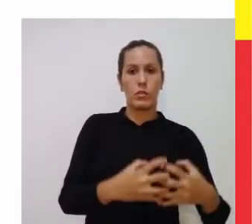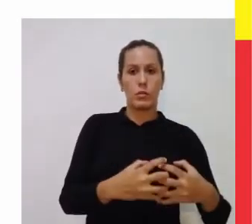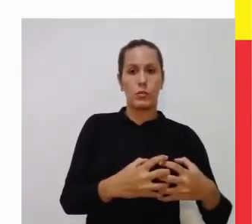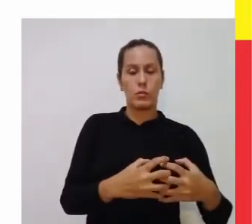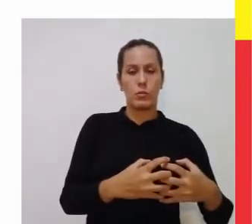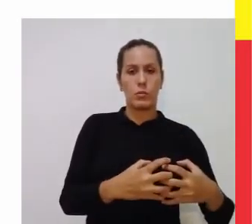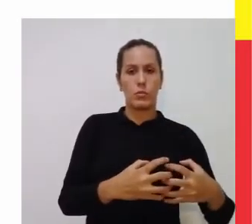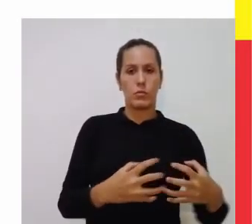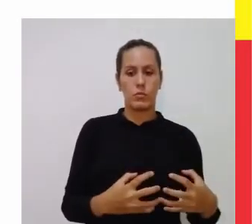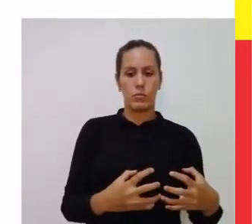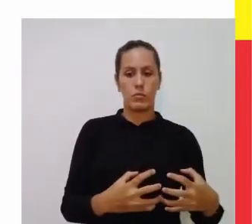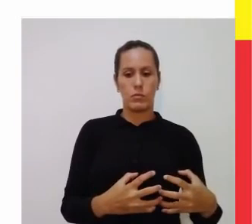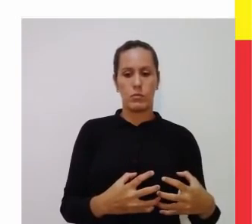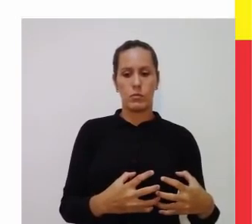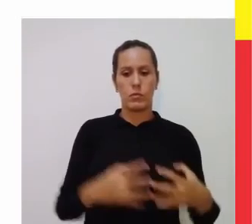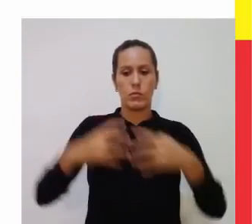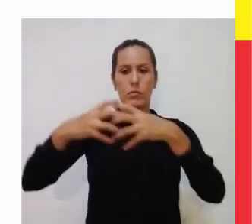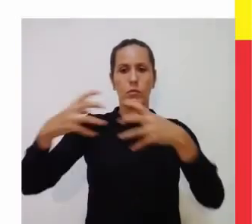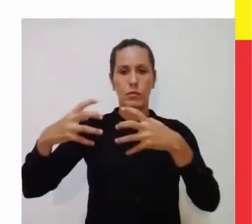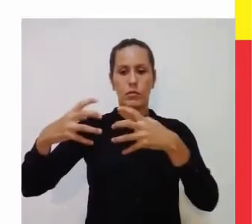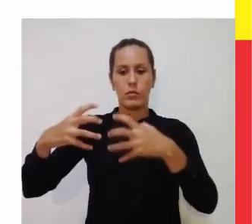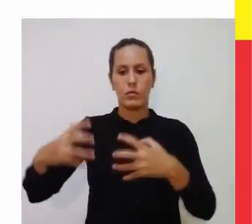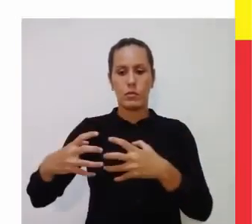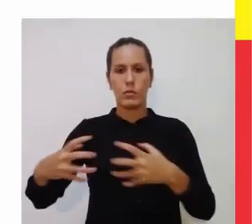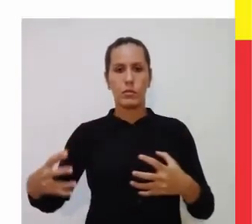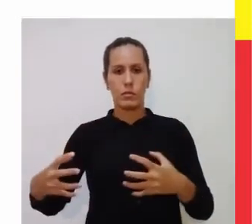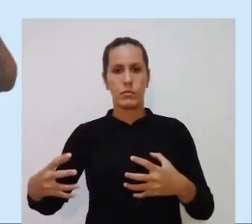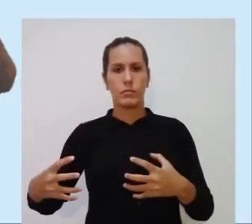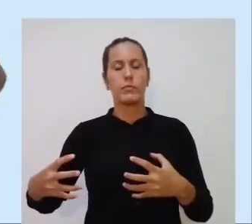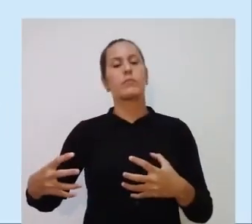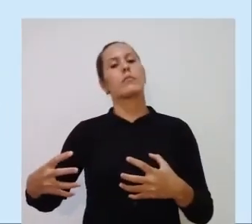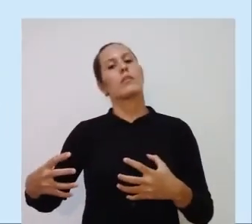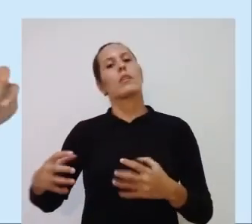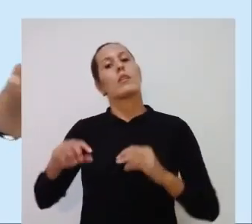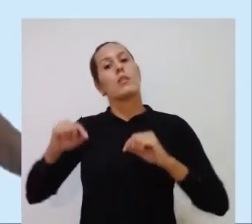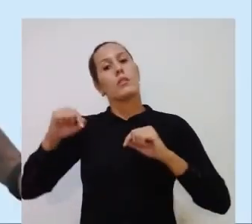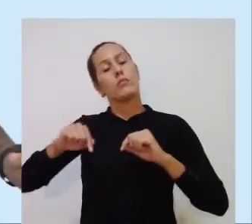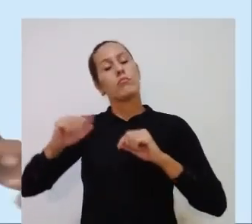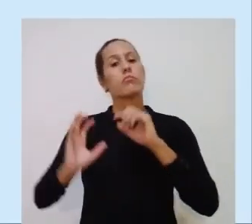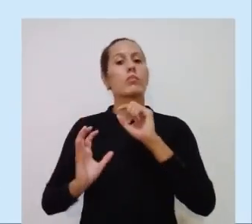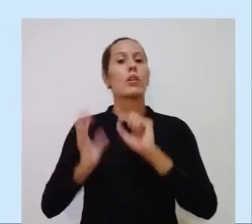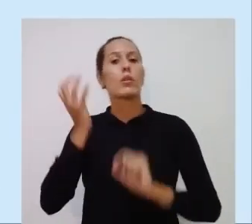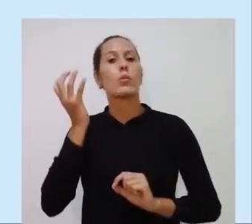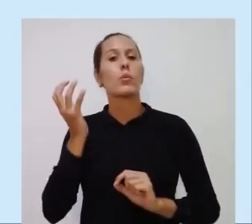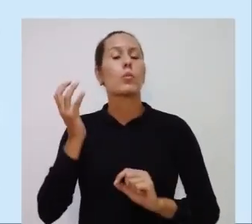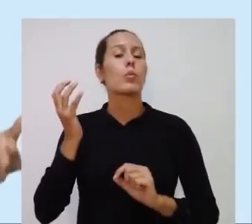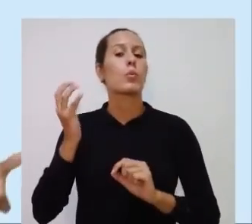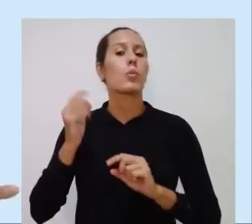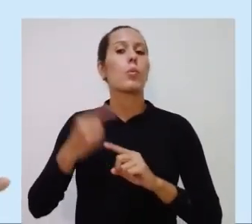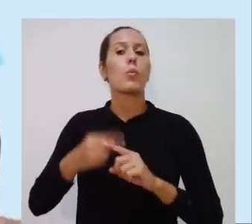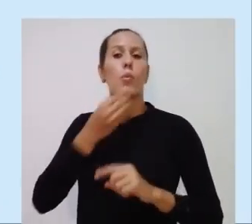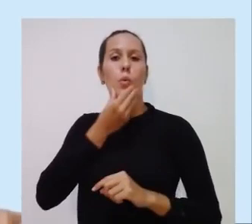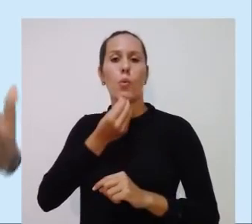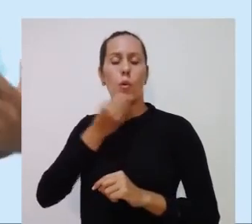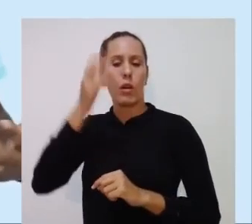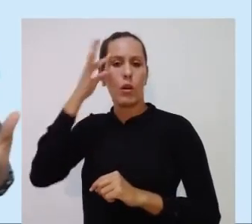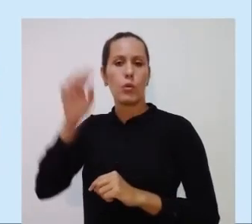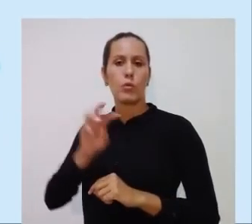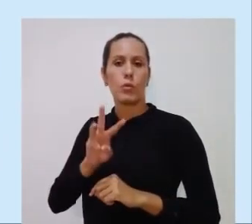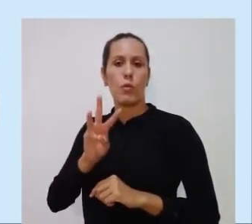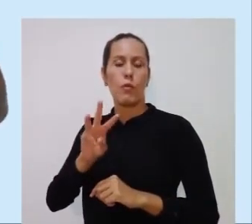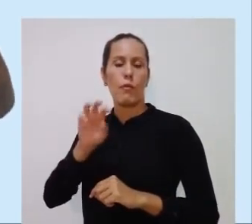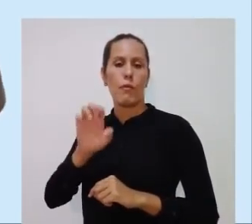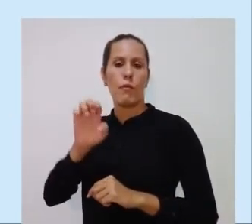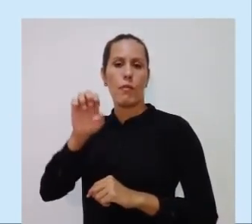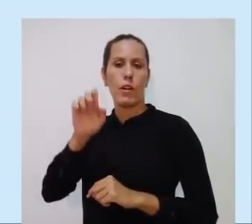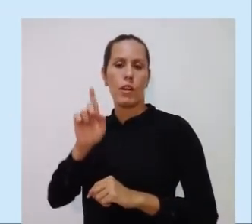na formação atual. Então, de 50 em 50 milhões de anos, o relevo ele vai se distanciando, isso dito por Wegener,